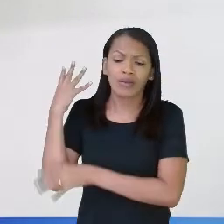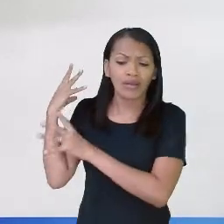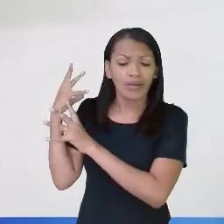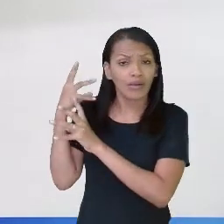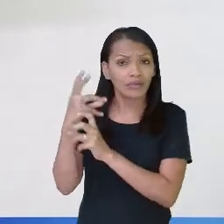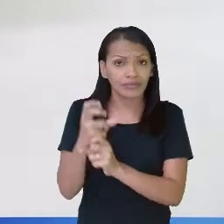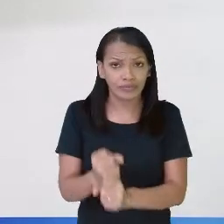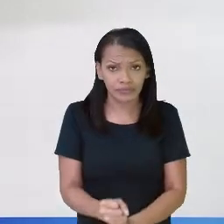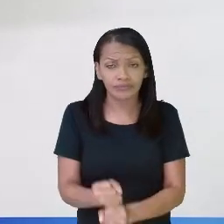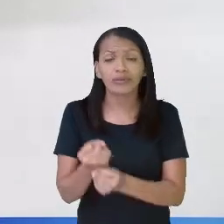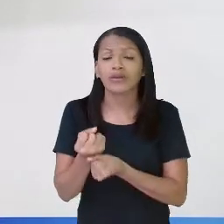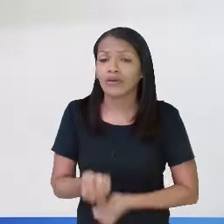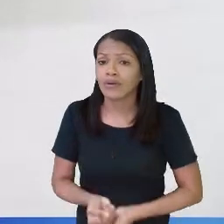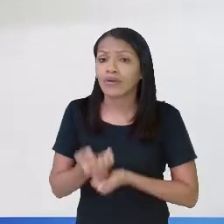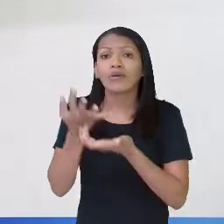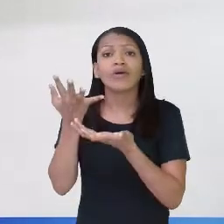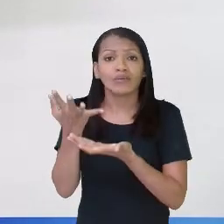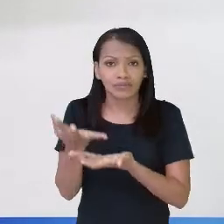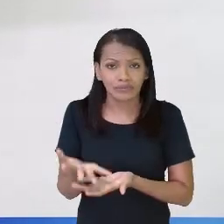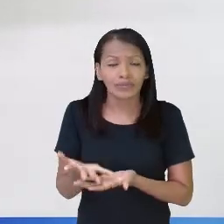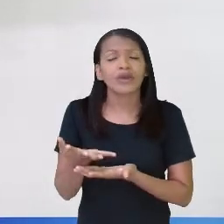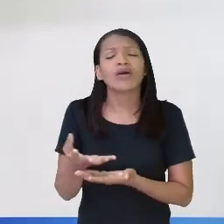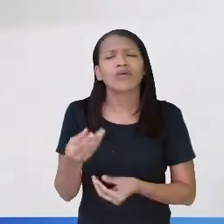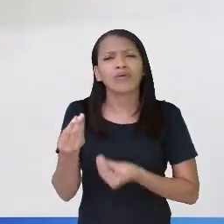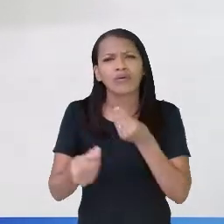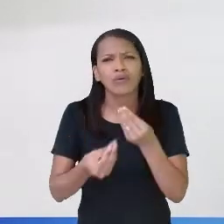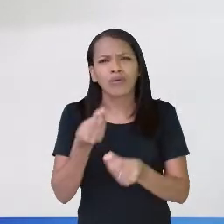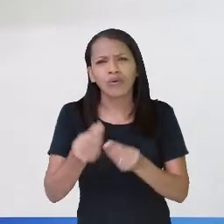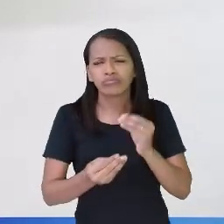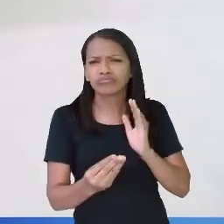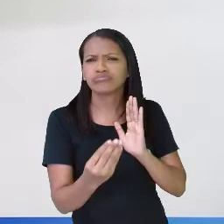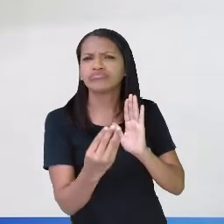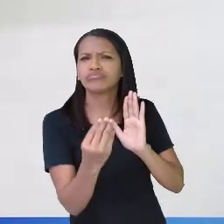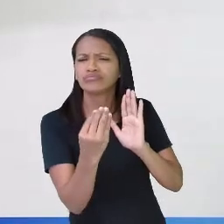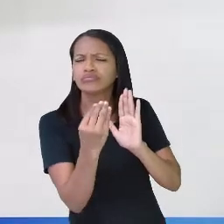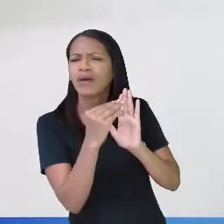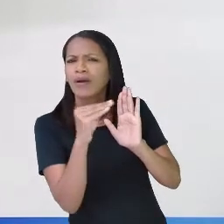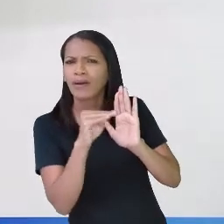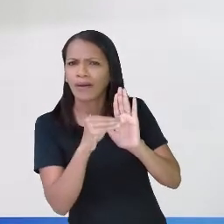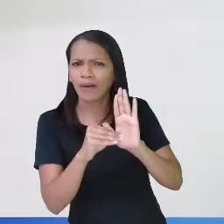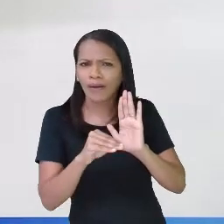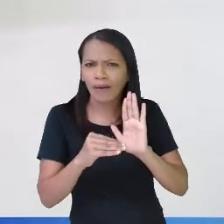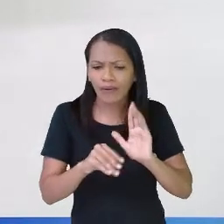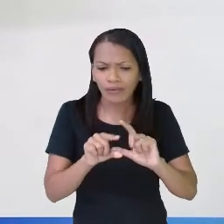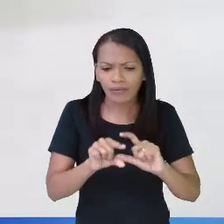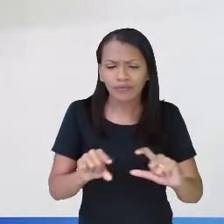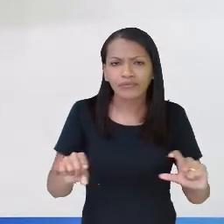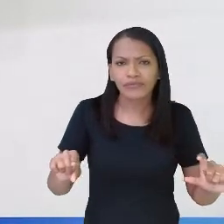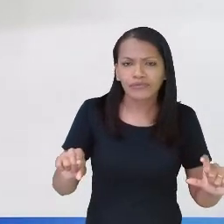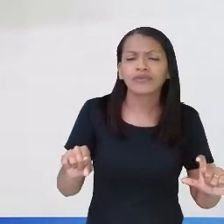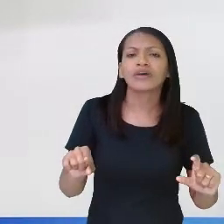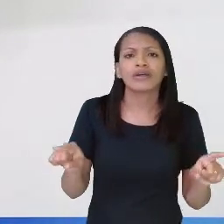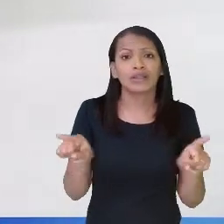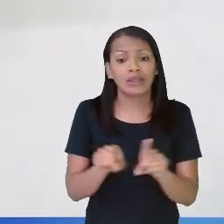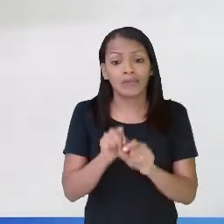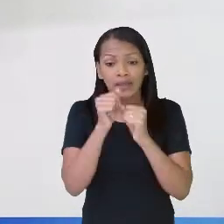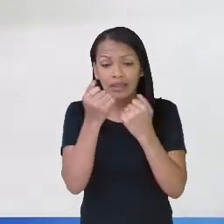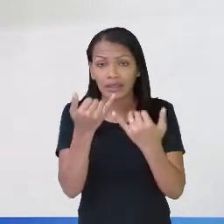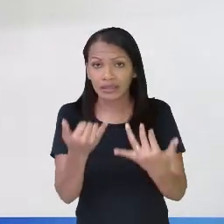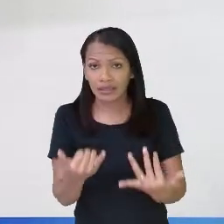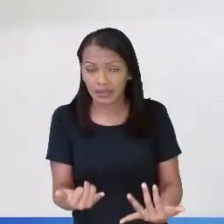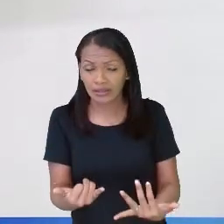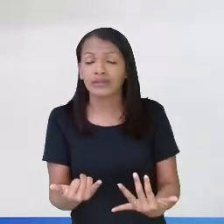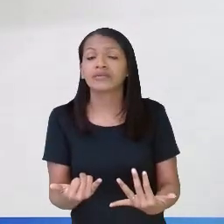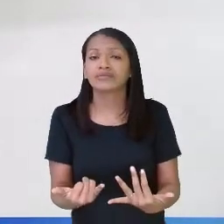revisamos, na verdade, os poemas, a sua estrutura, que ele tem versos, estrofes. Eu também disse que vamos